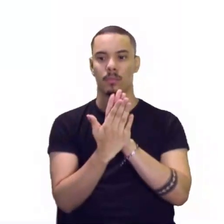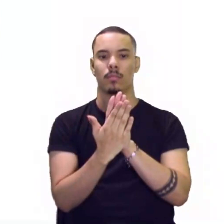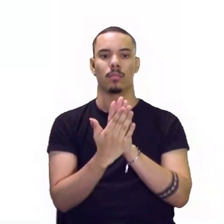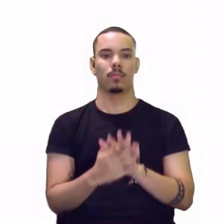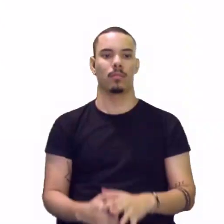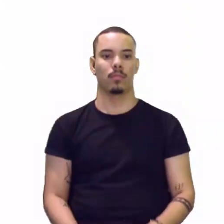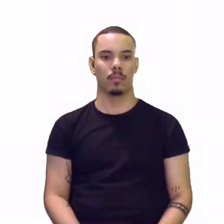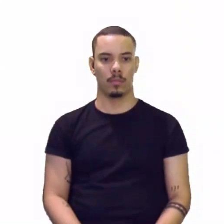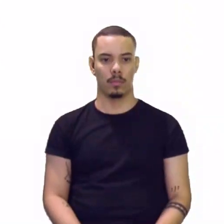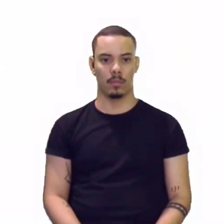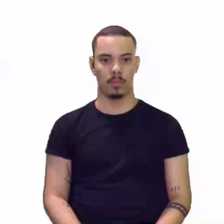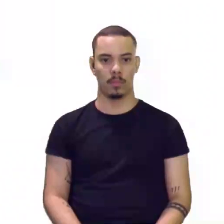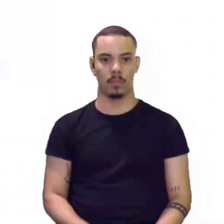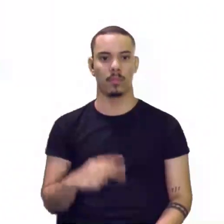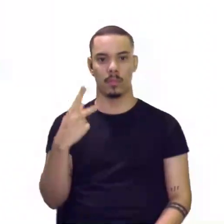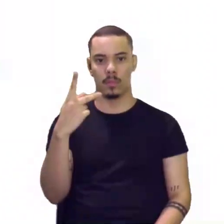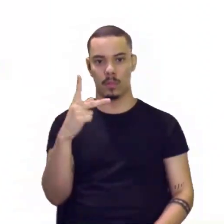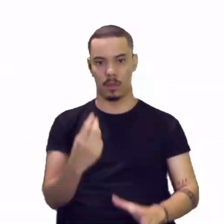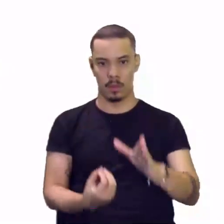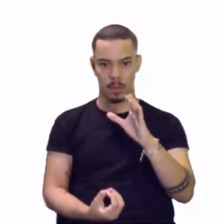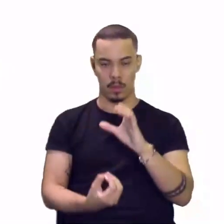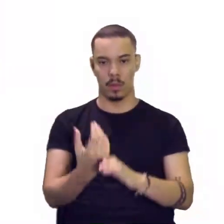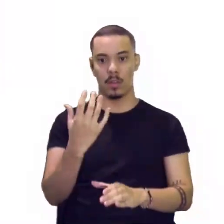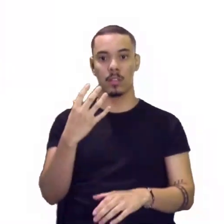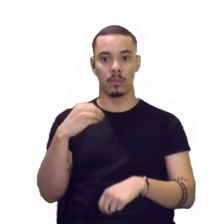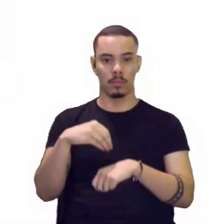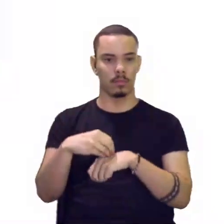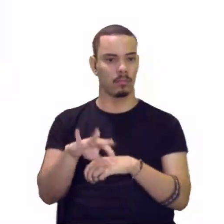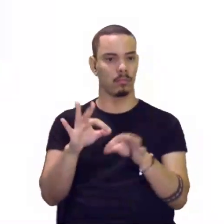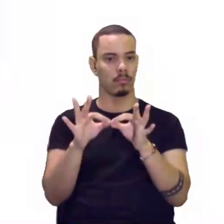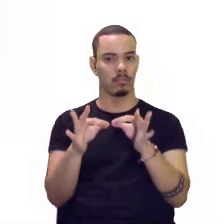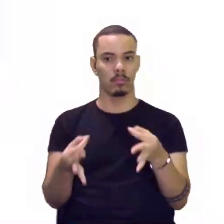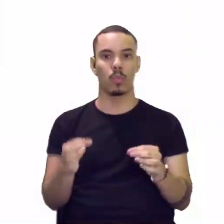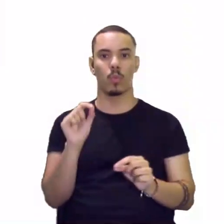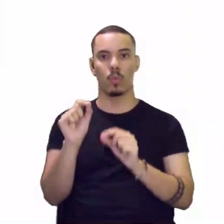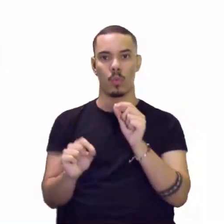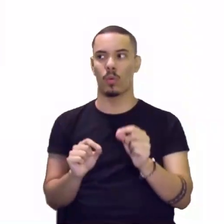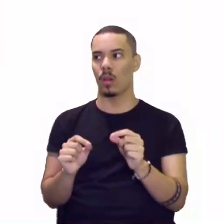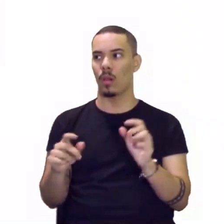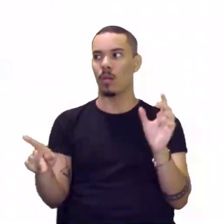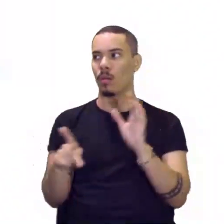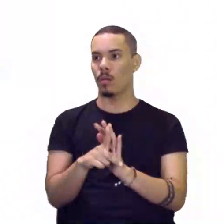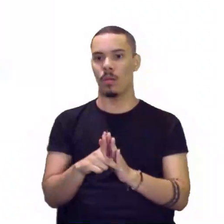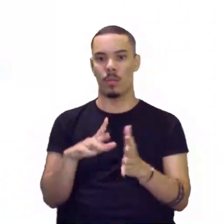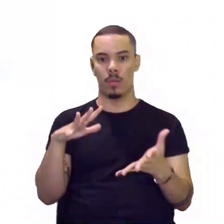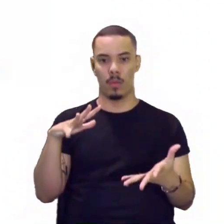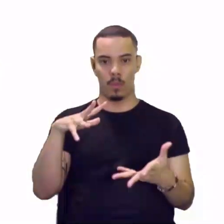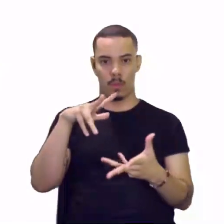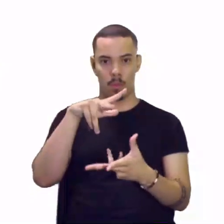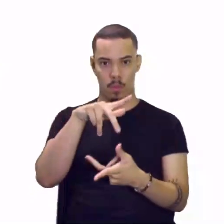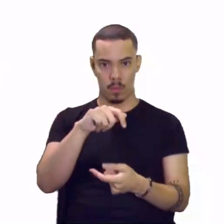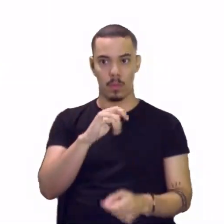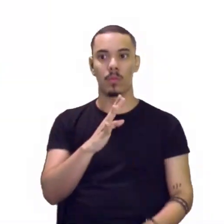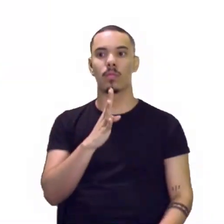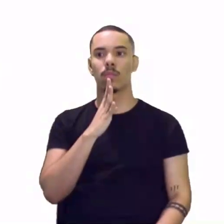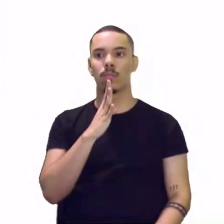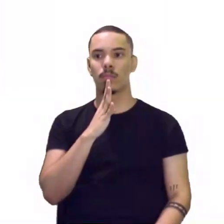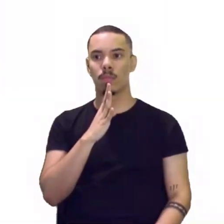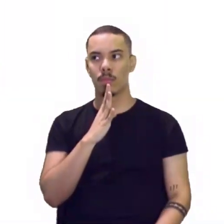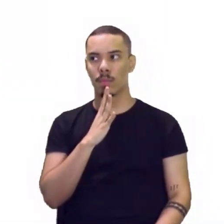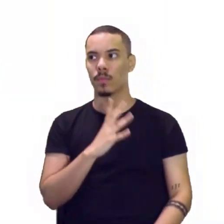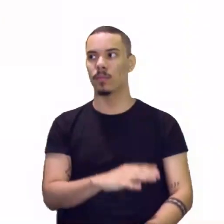professor Jorge. Em sua origem, indicava simplesmente a margem do mundo conhecido.